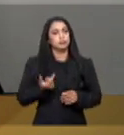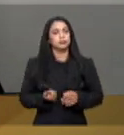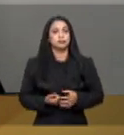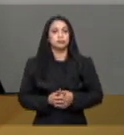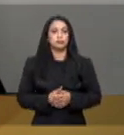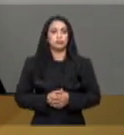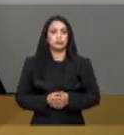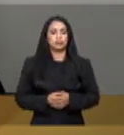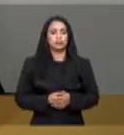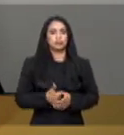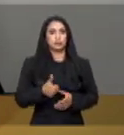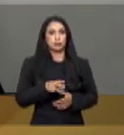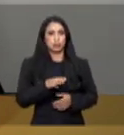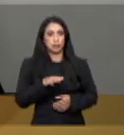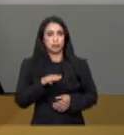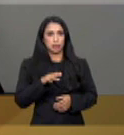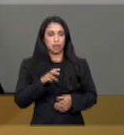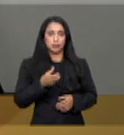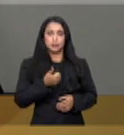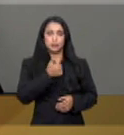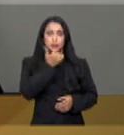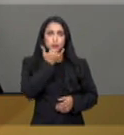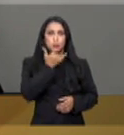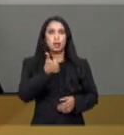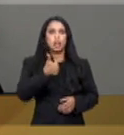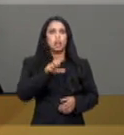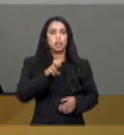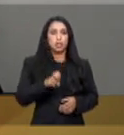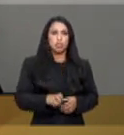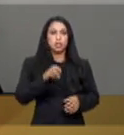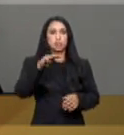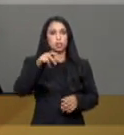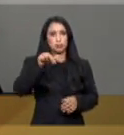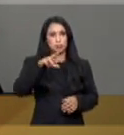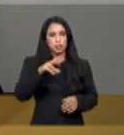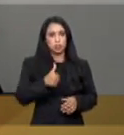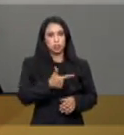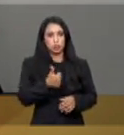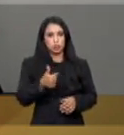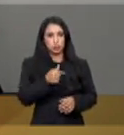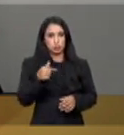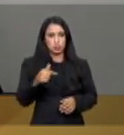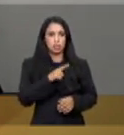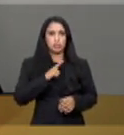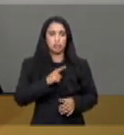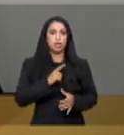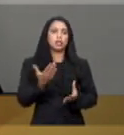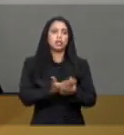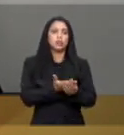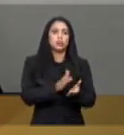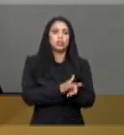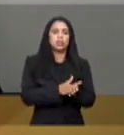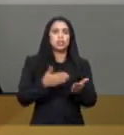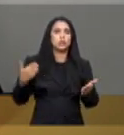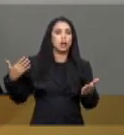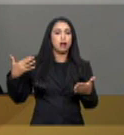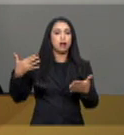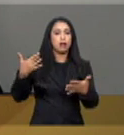desde 15 de março de 2017, ressalvados os casos ajuizados até aquela sessão de